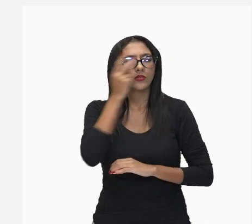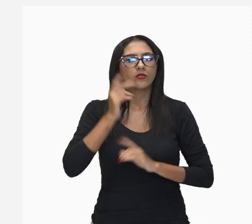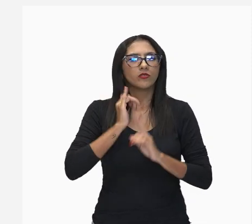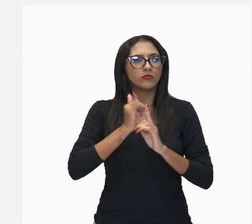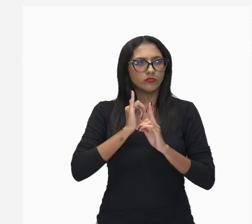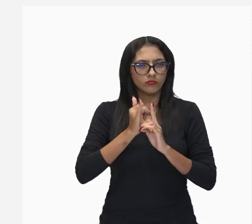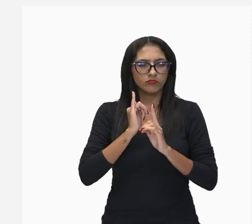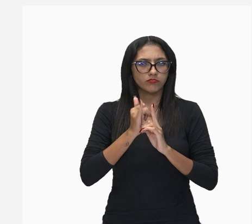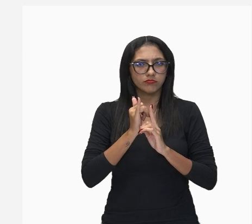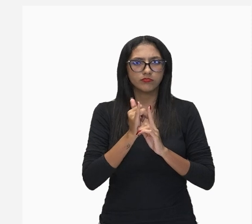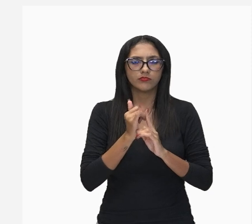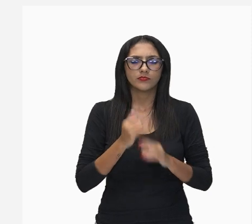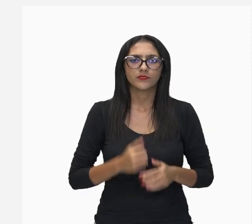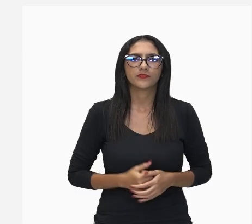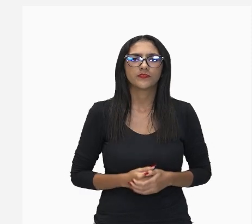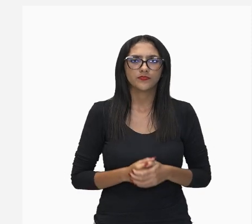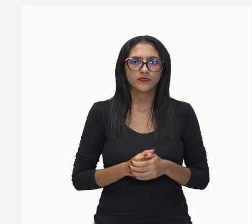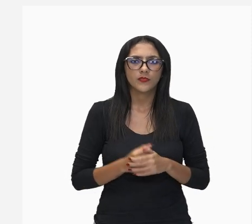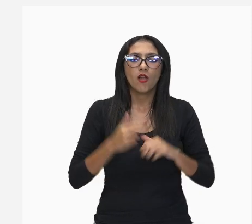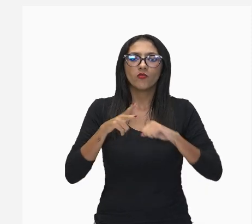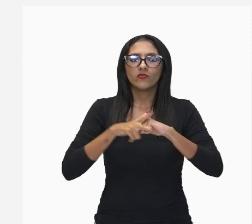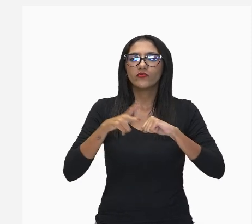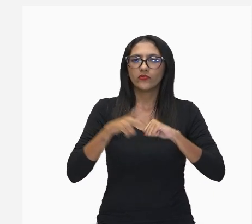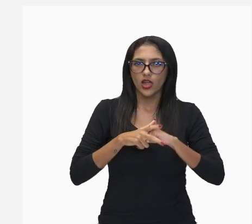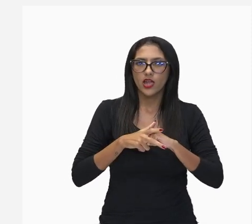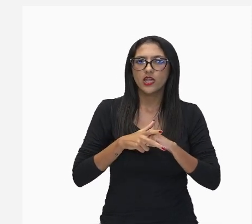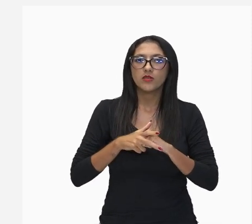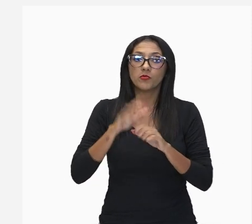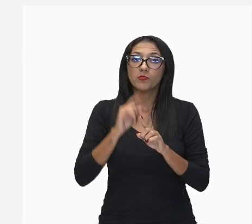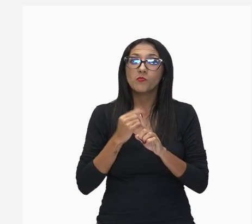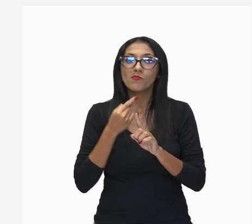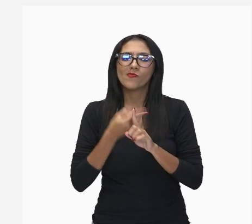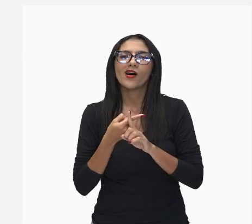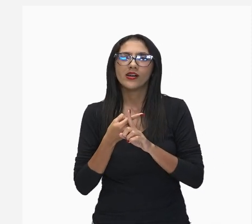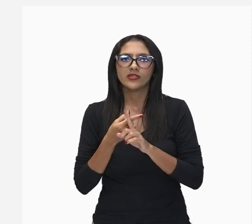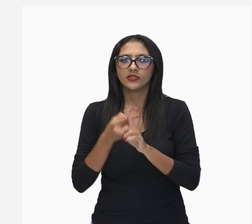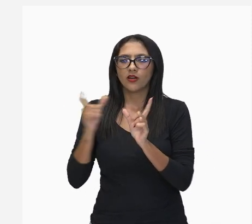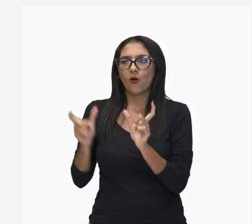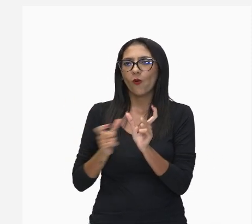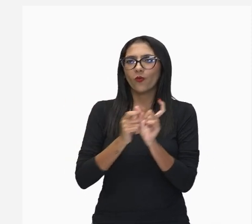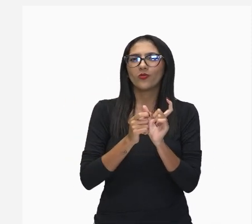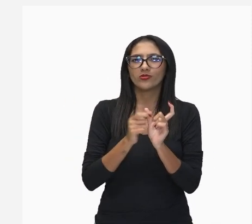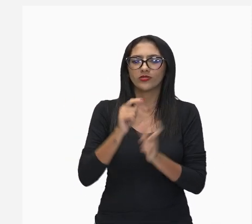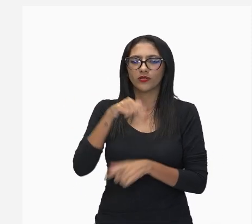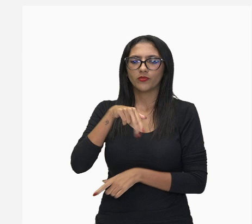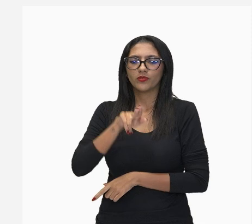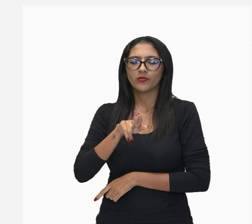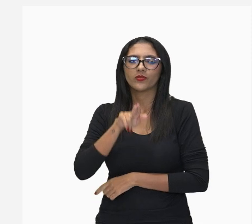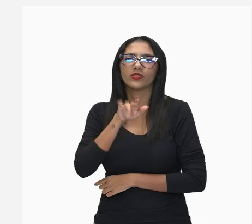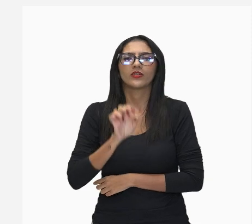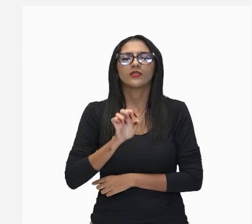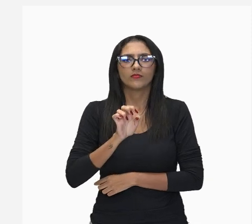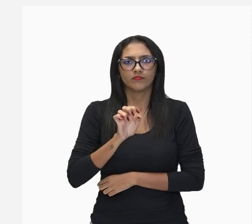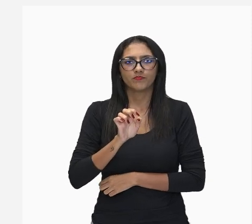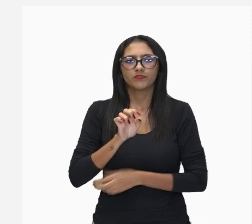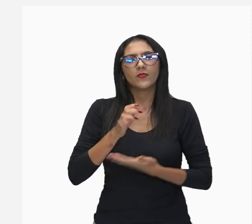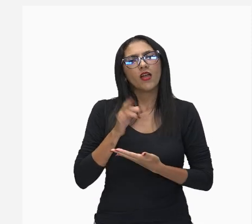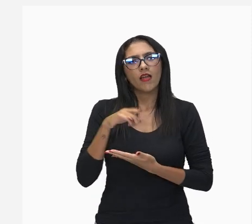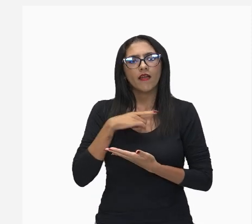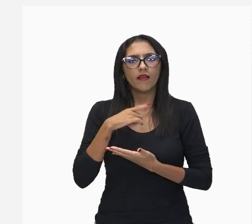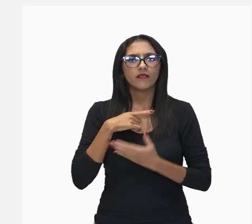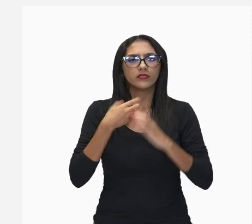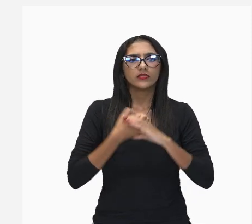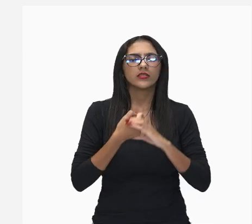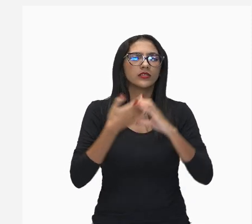outra pessoa falou. O verbo dicende, mais a conjunção que, certo? Então essas marcas aí deixam bem claro para a